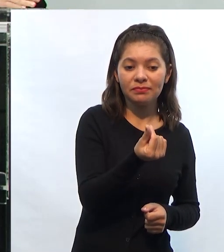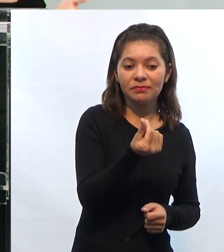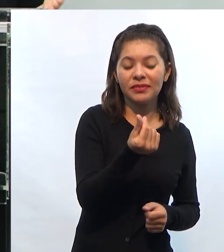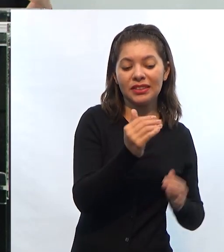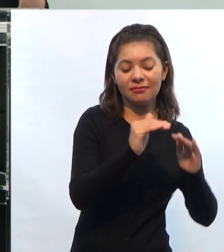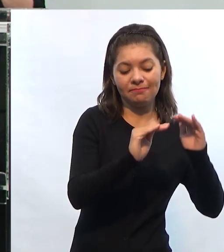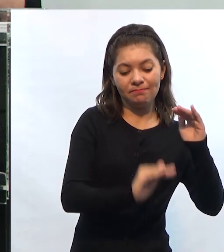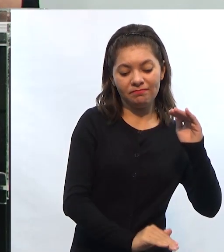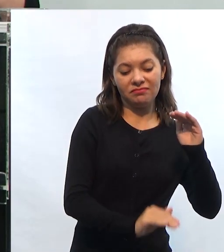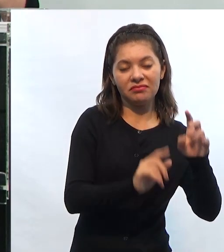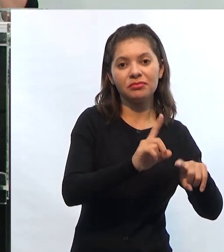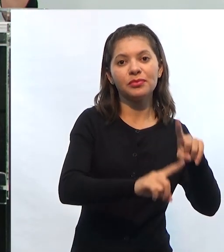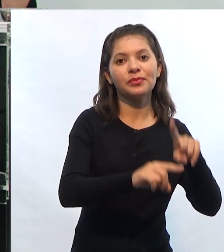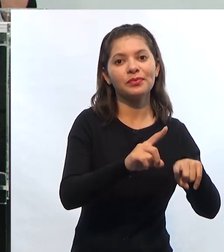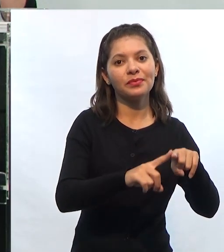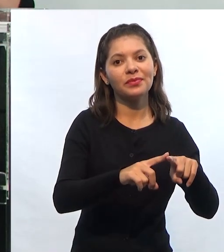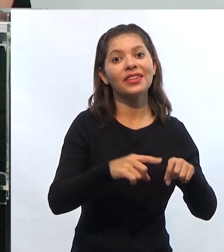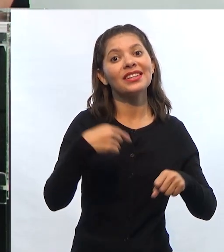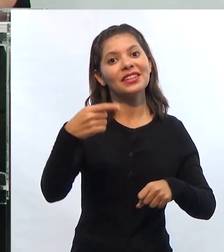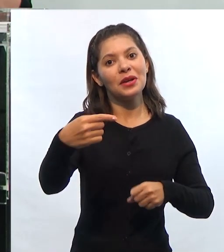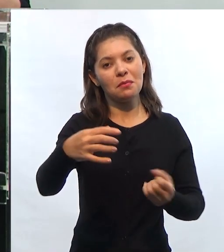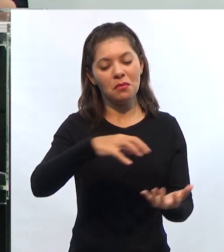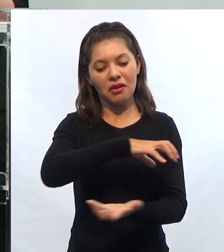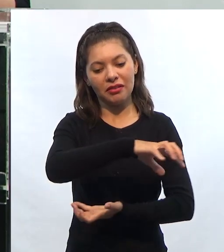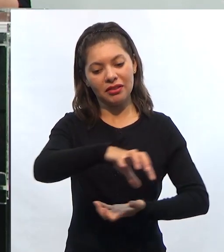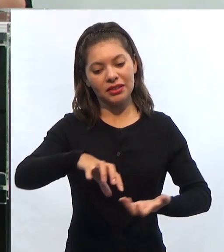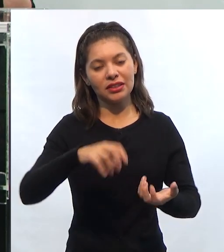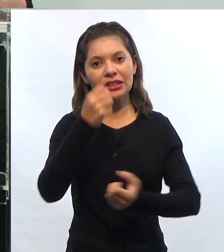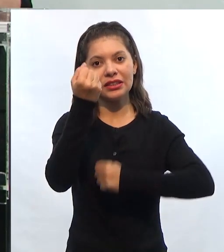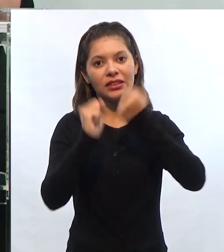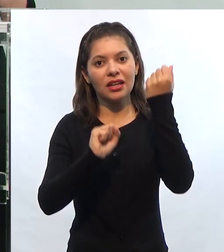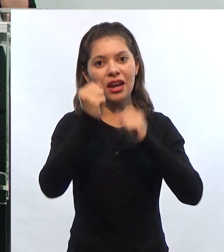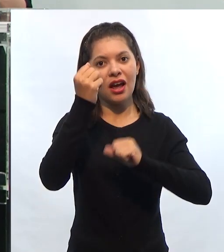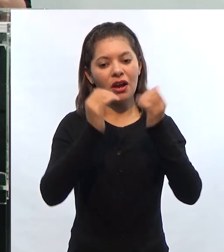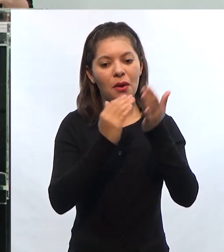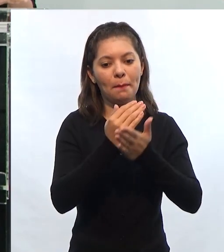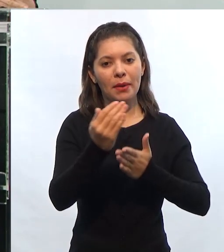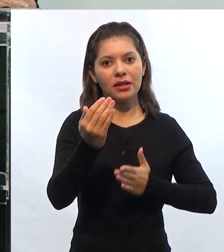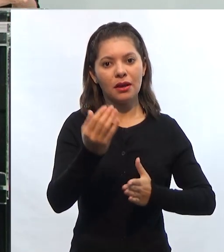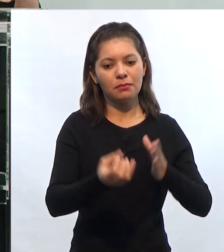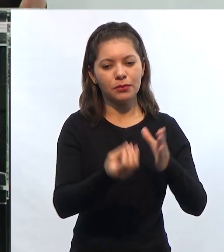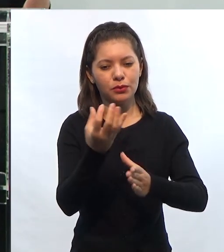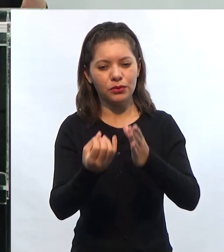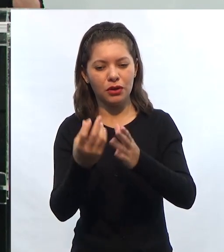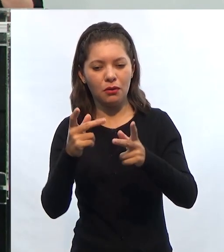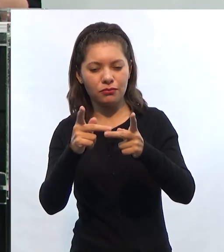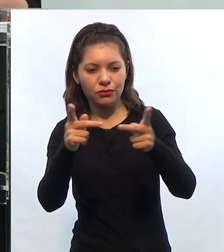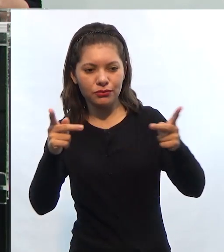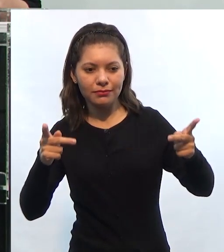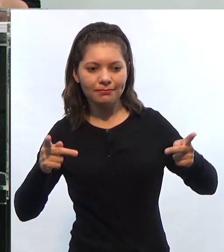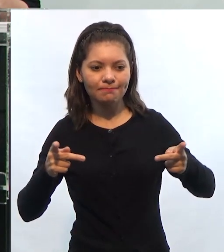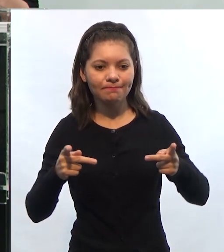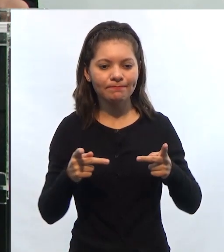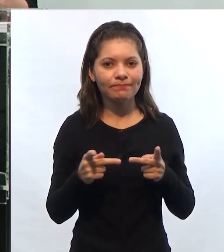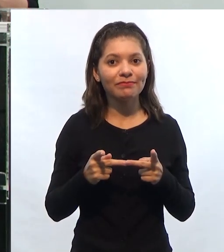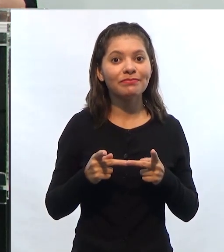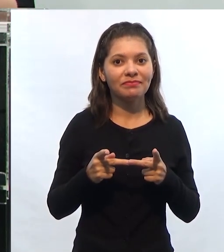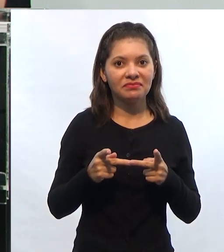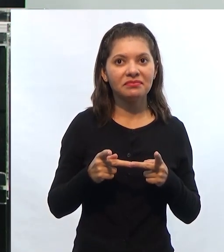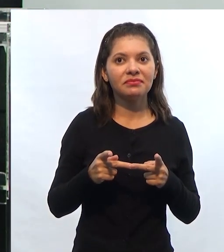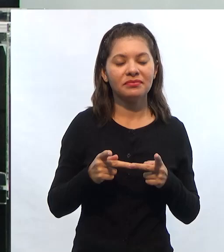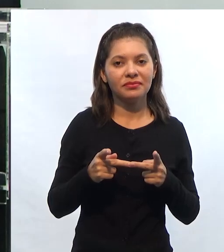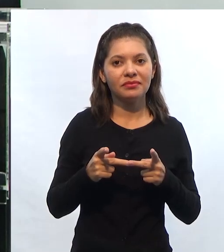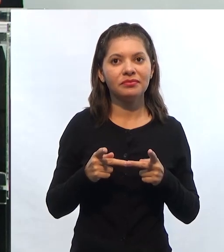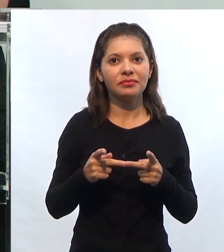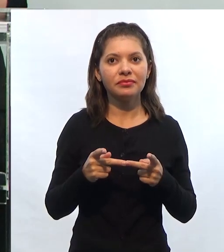muito inferiores. Com a Revolução Industrial, você começa a produzir esse tipo de coisa, vamos dizer, uma louça, um talher, de